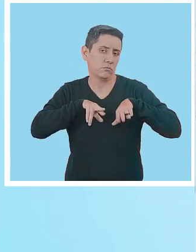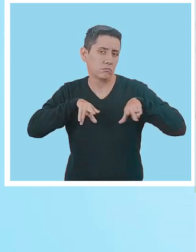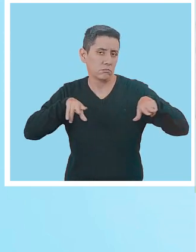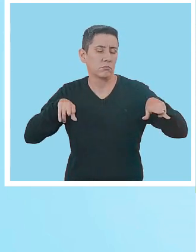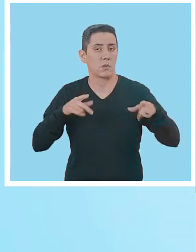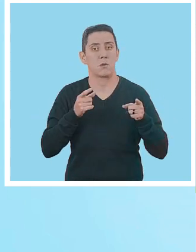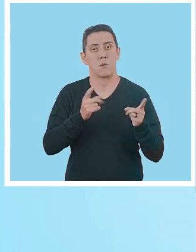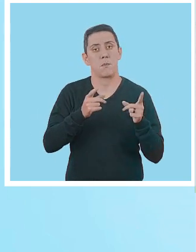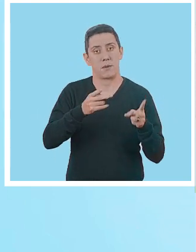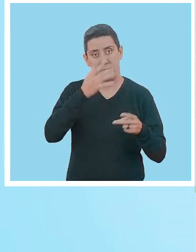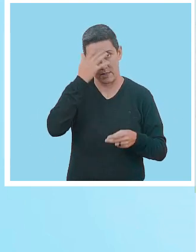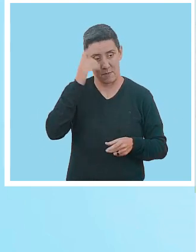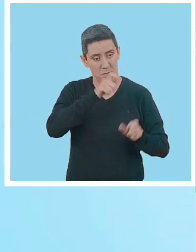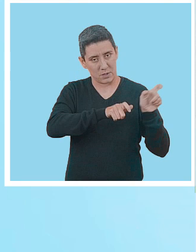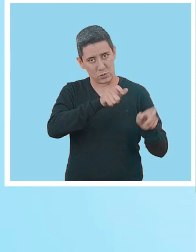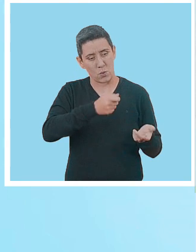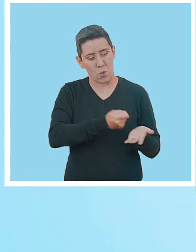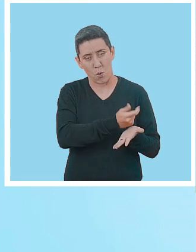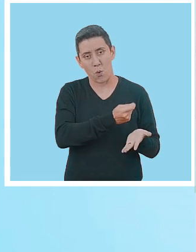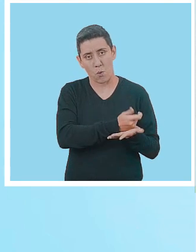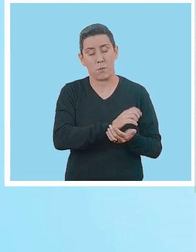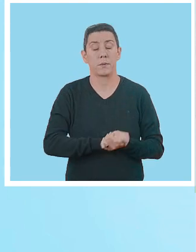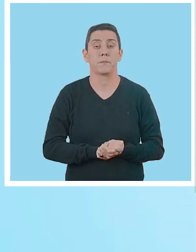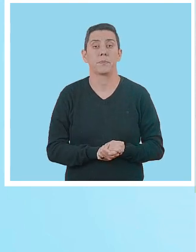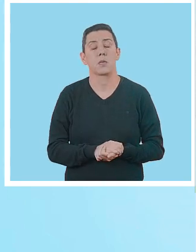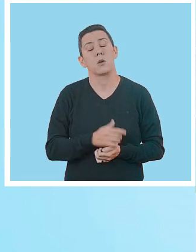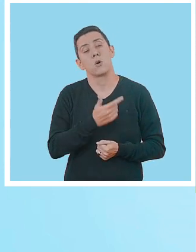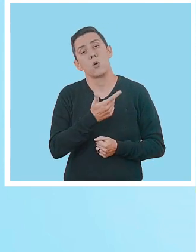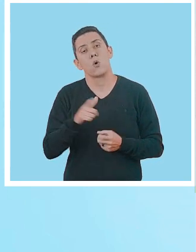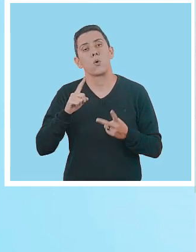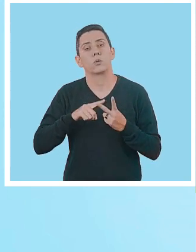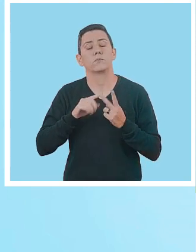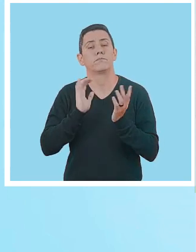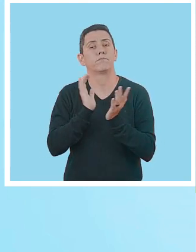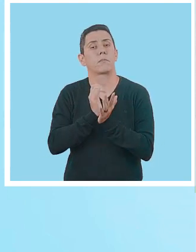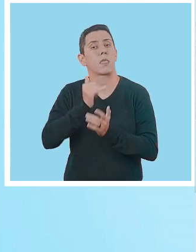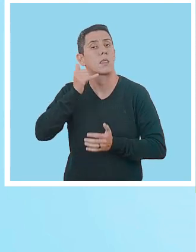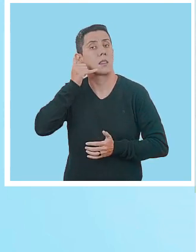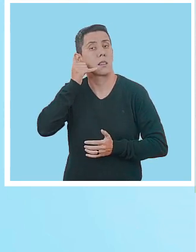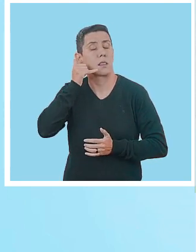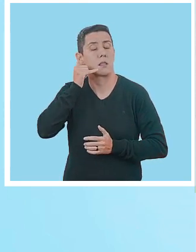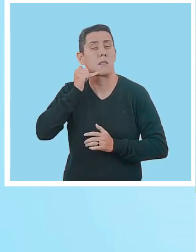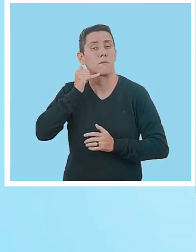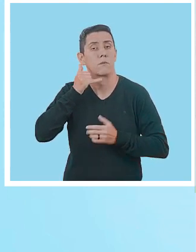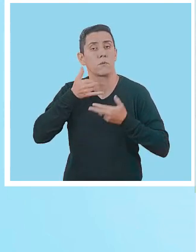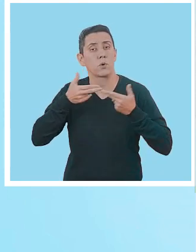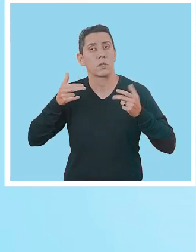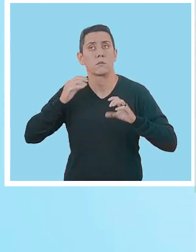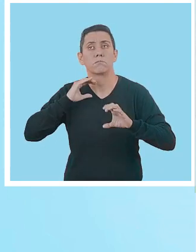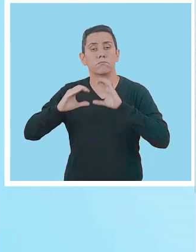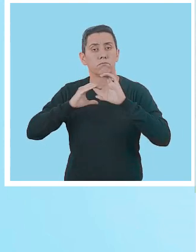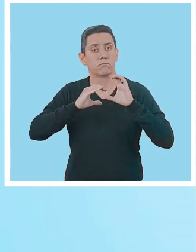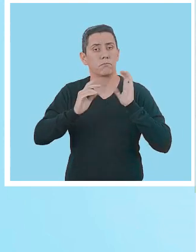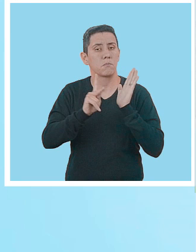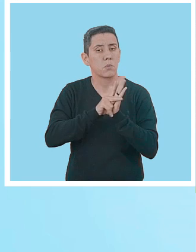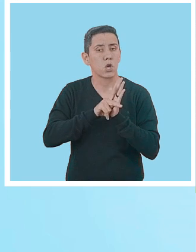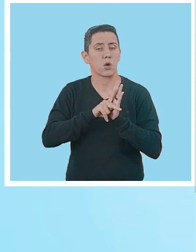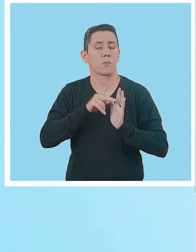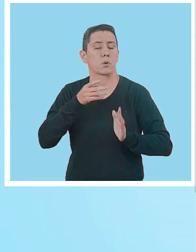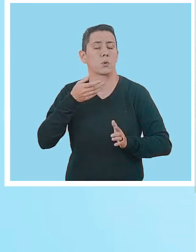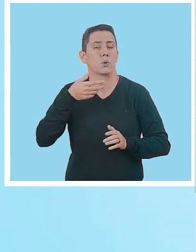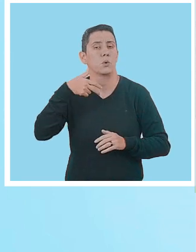para venda os consumidores a parte de Telecom né ser a operadoras de